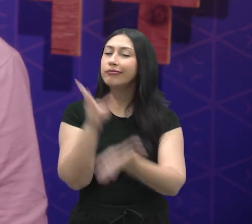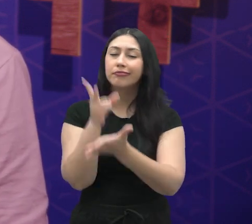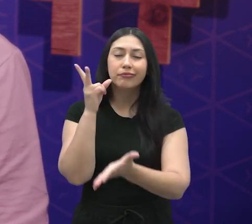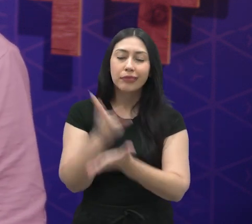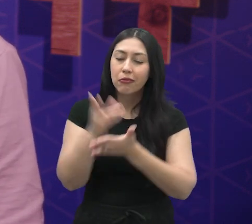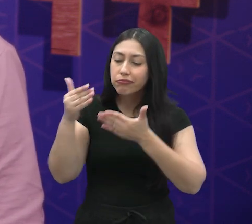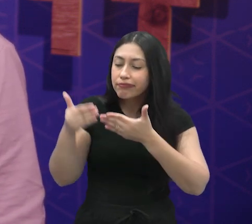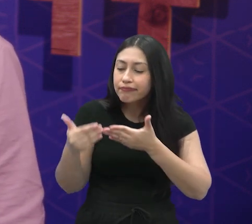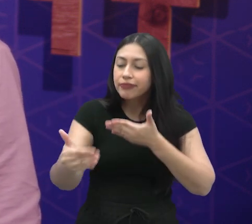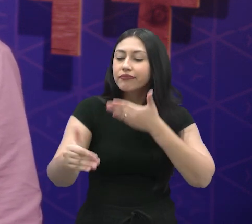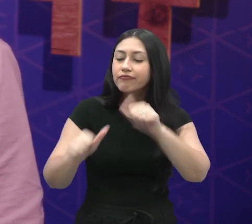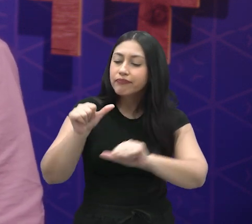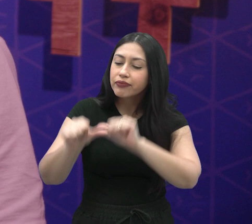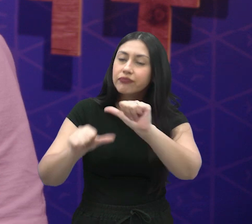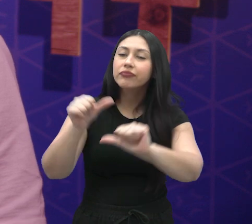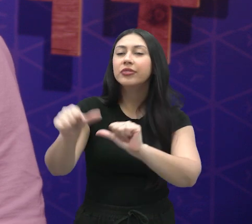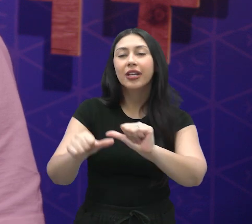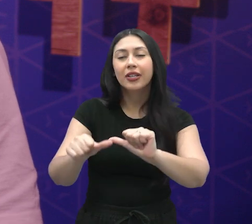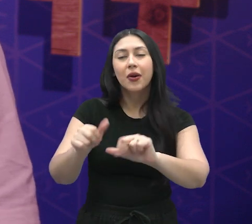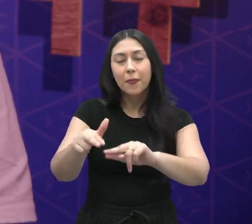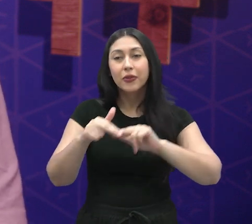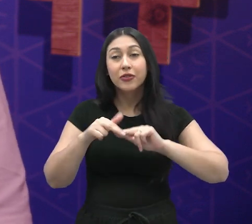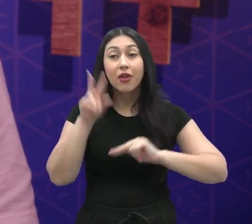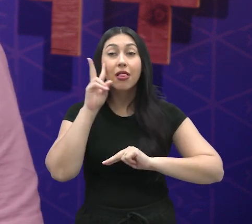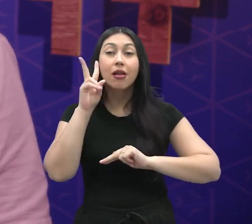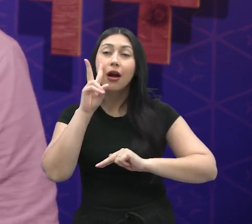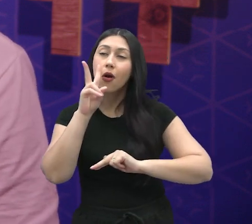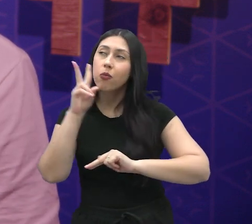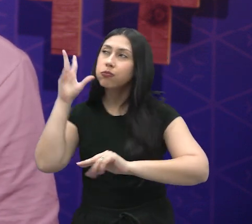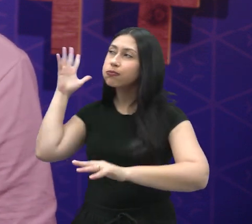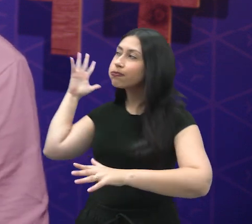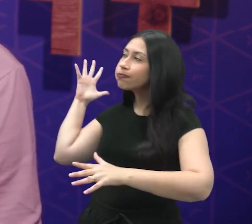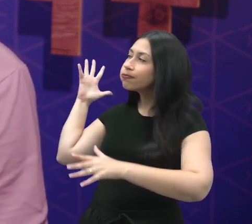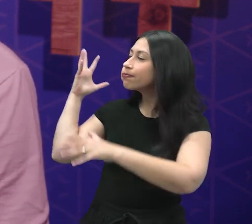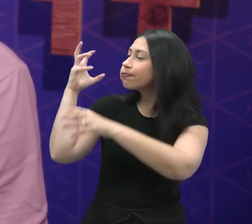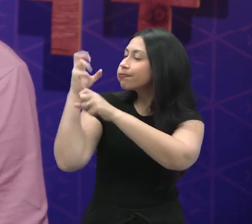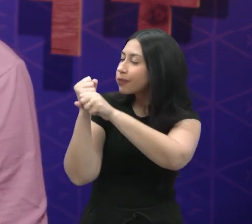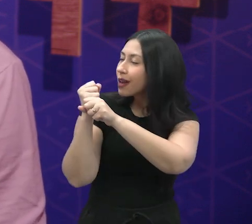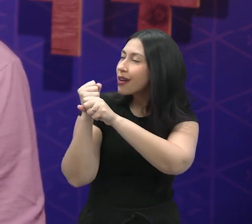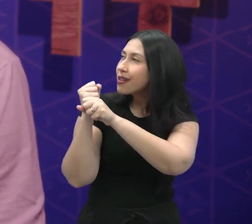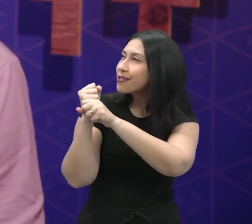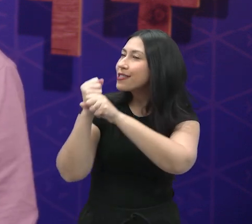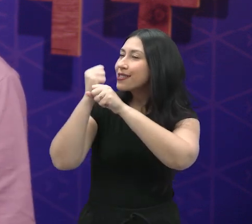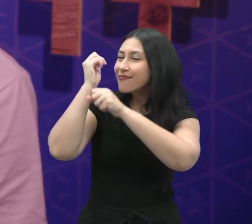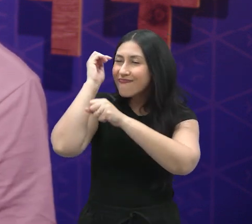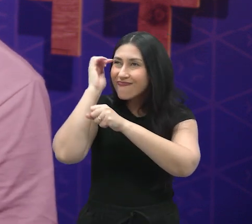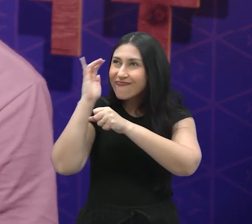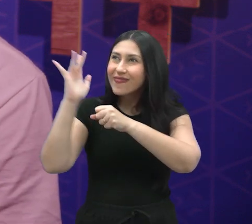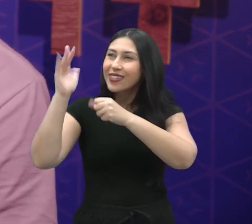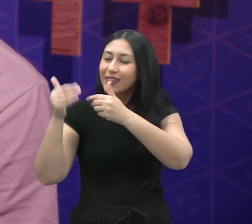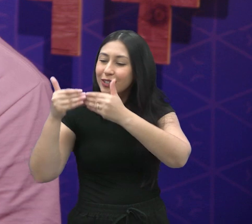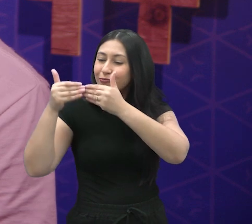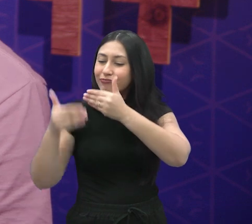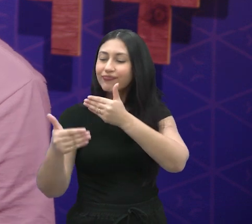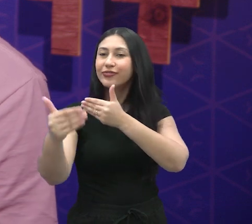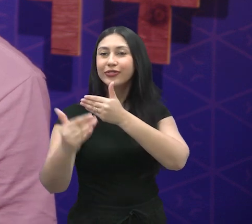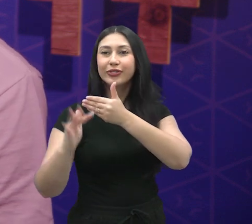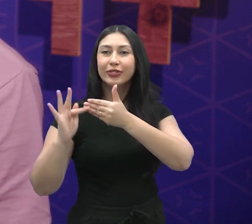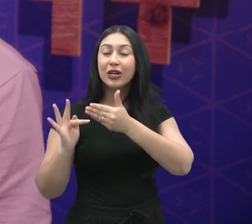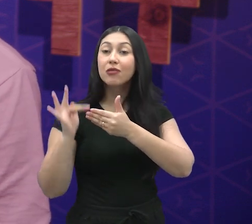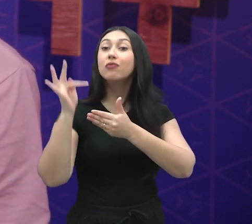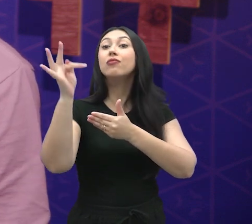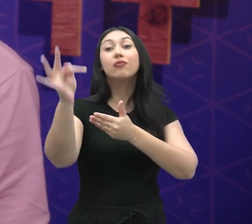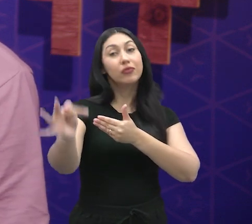isso vai continuar acontecendo. Então é legal a gente olhar para o passado, que a gente consegue imaginar algumas